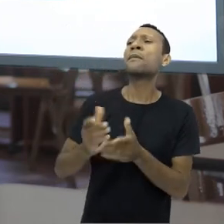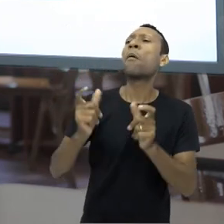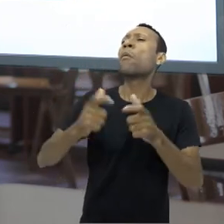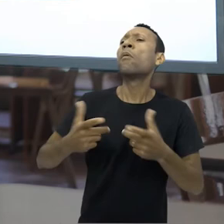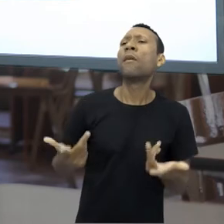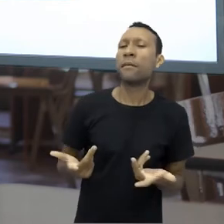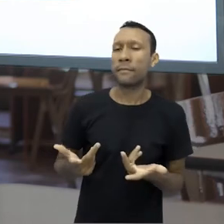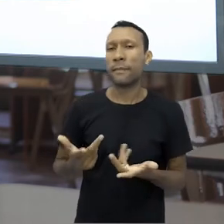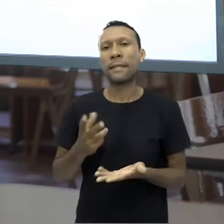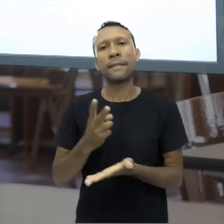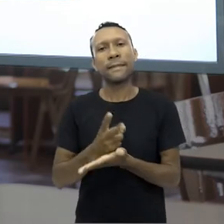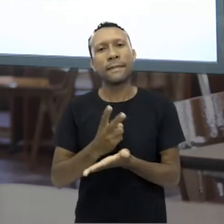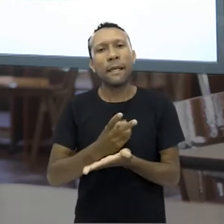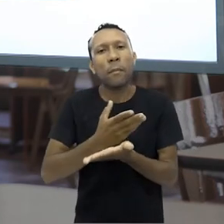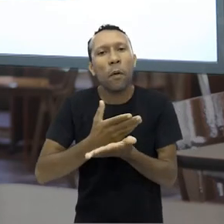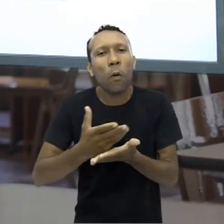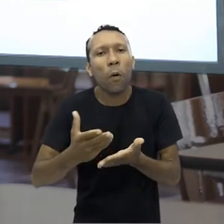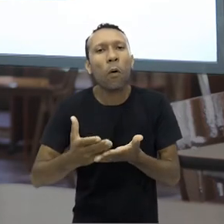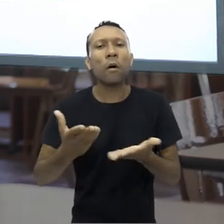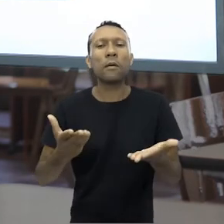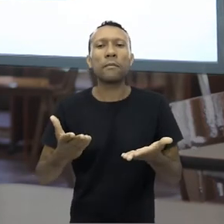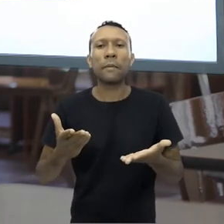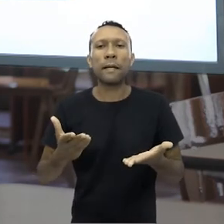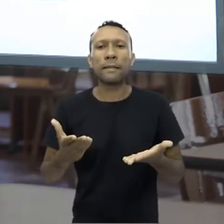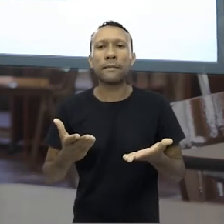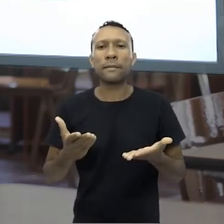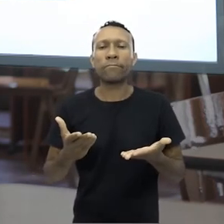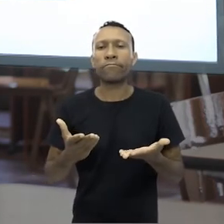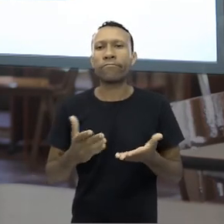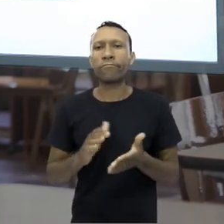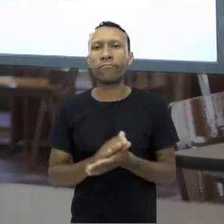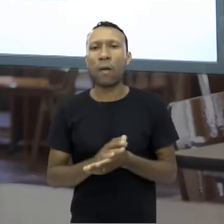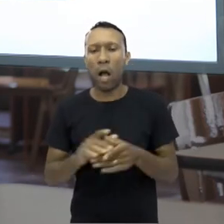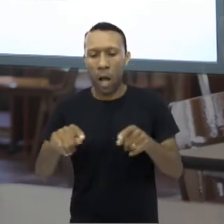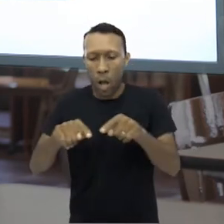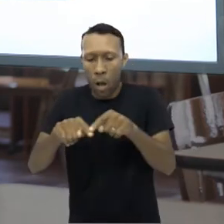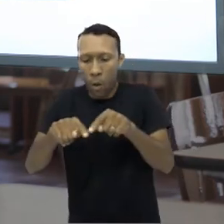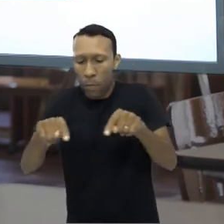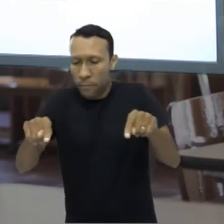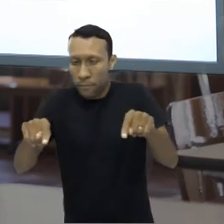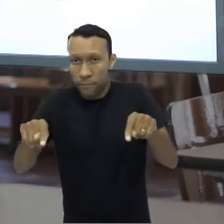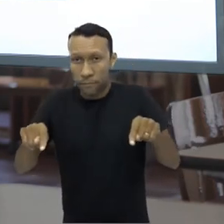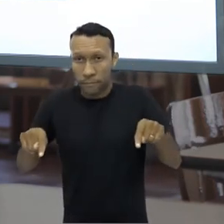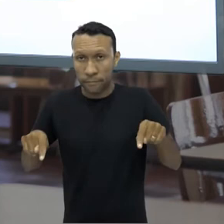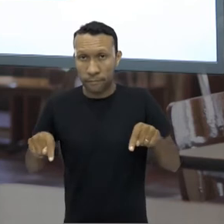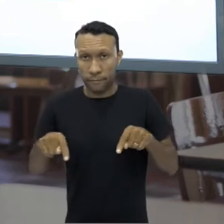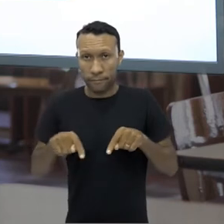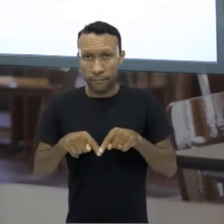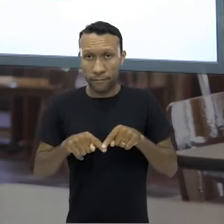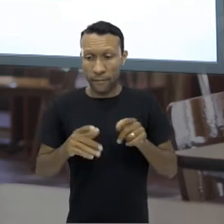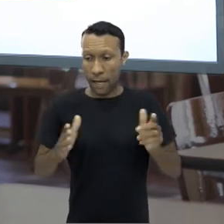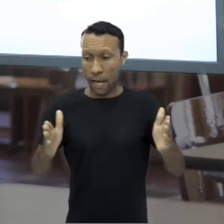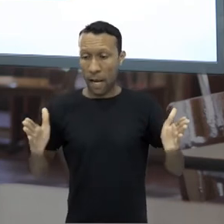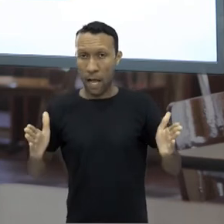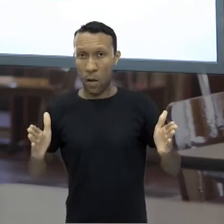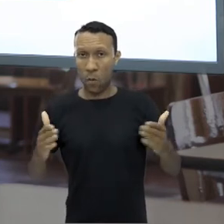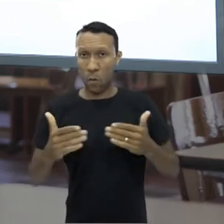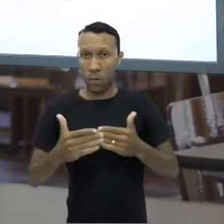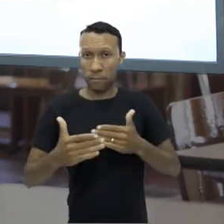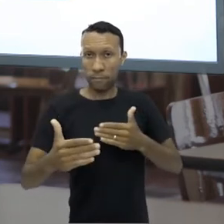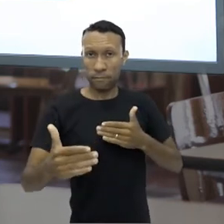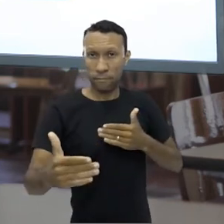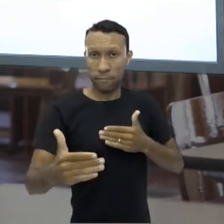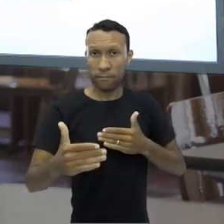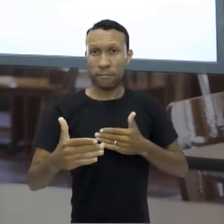onde? Sempre começa a desenhar a casa em relação ao comprimento e à largura. Depois que você tem o comprimento e a largura da